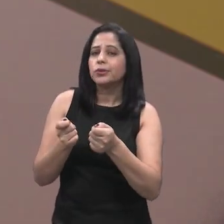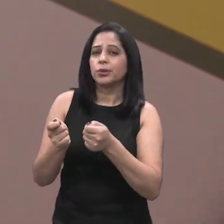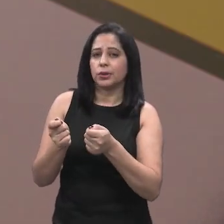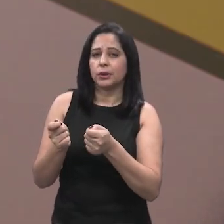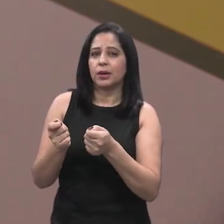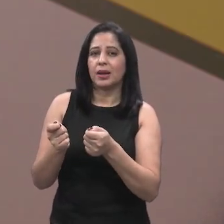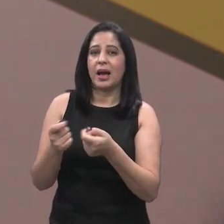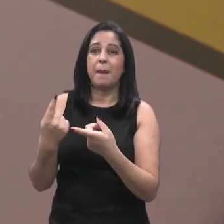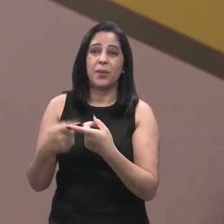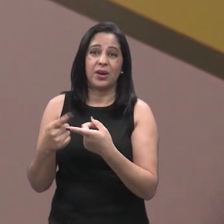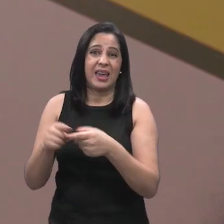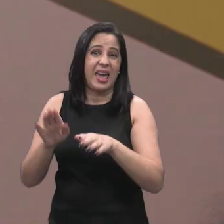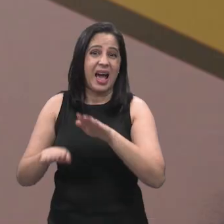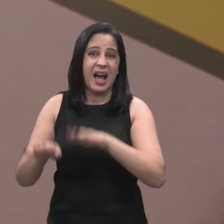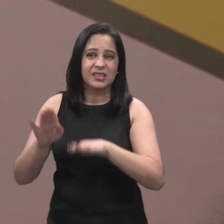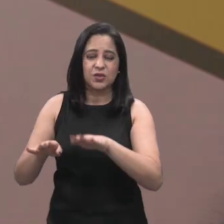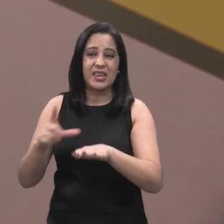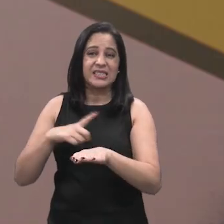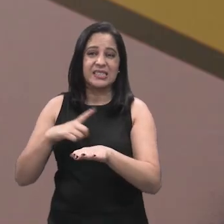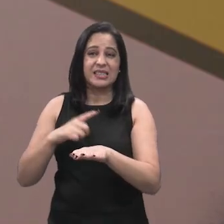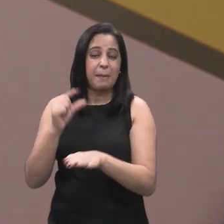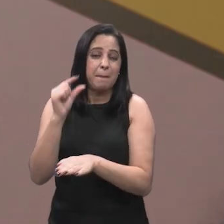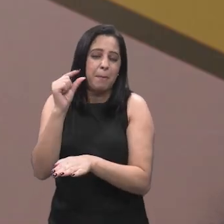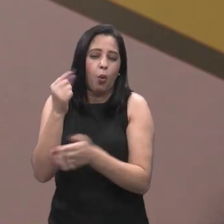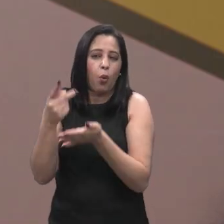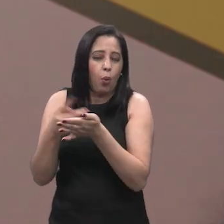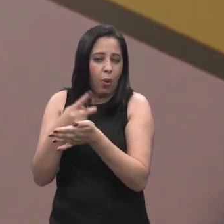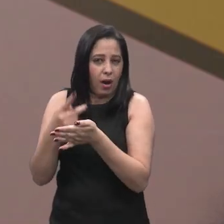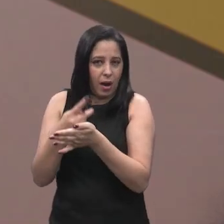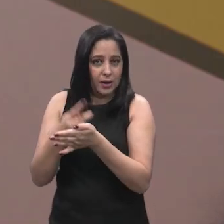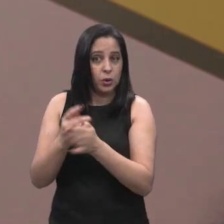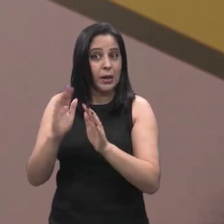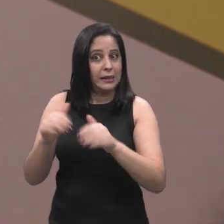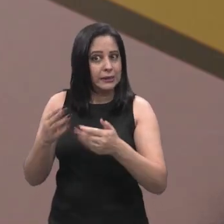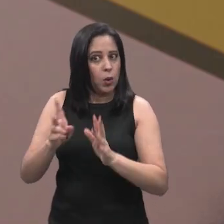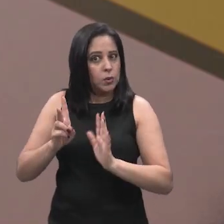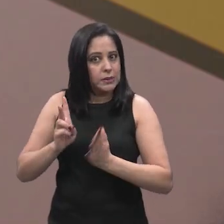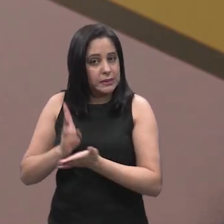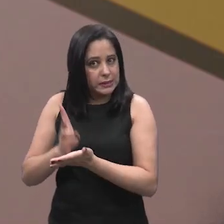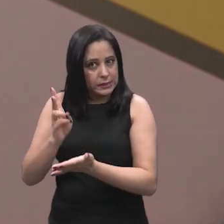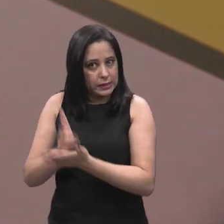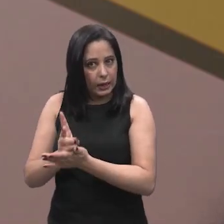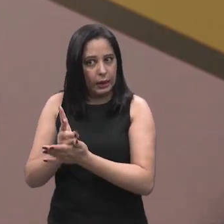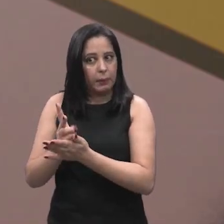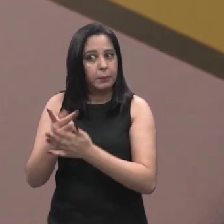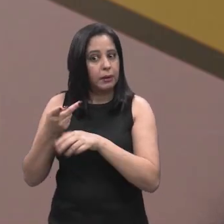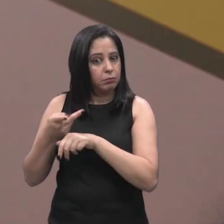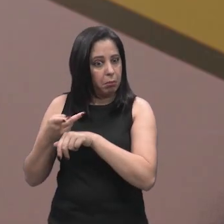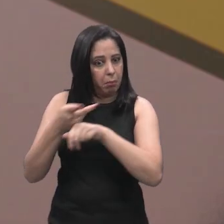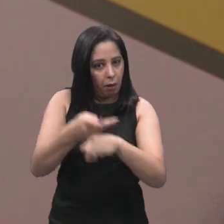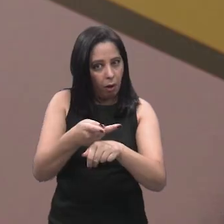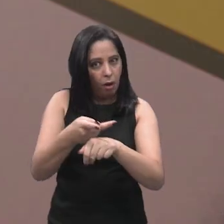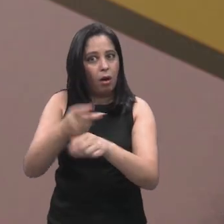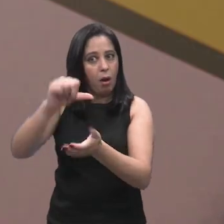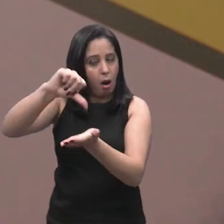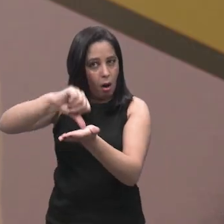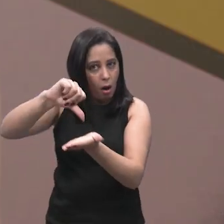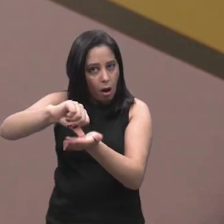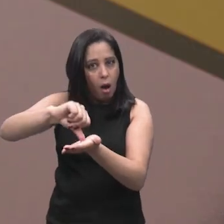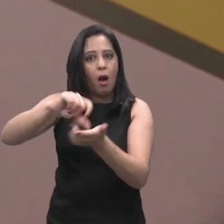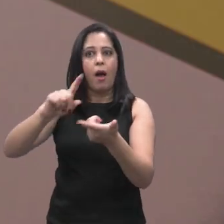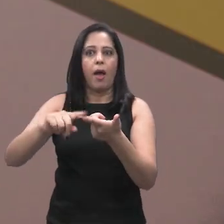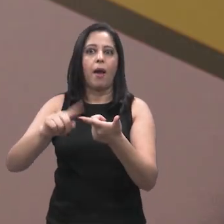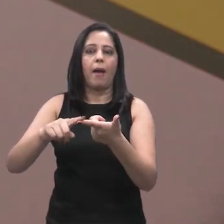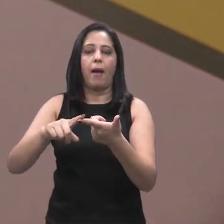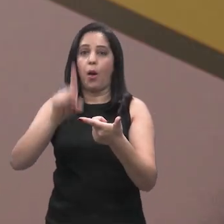vezes, a medição dele é um pouquinho errada. Então, o ideal é sempre você procurar um médico, ou uma unidade básica de